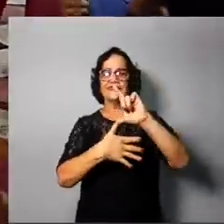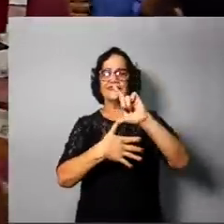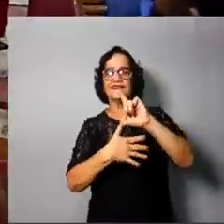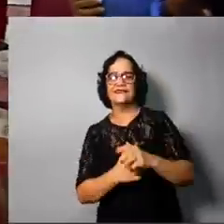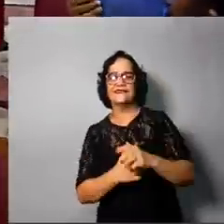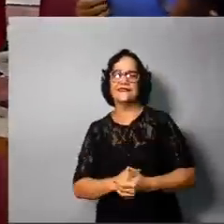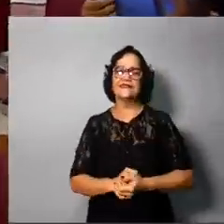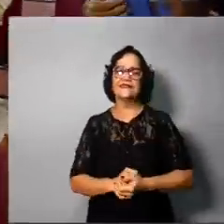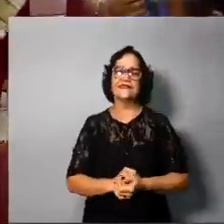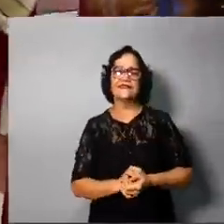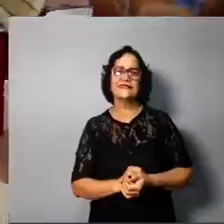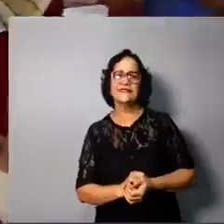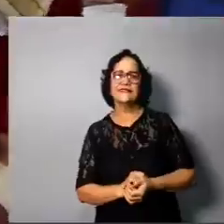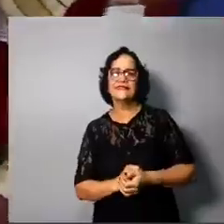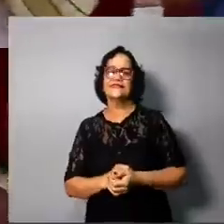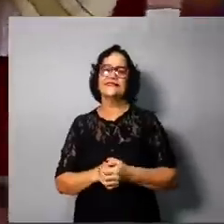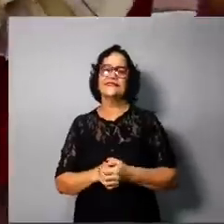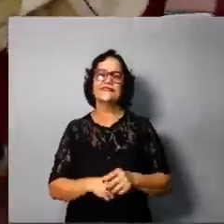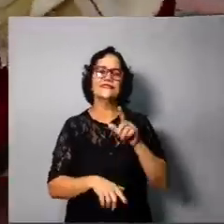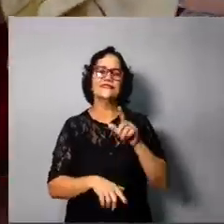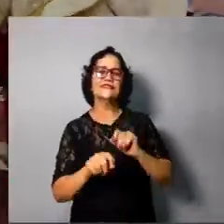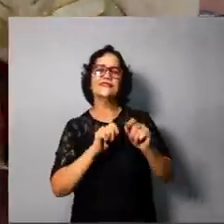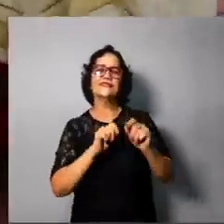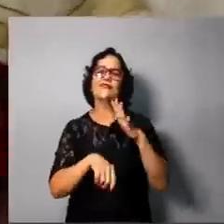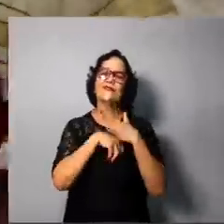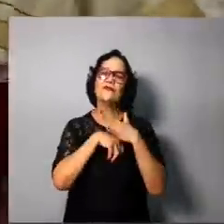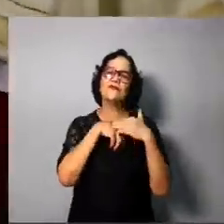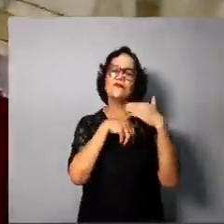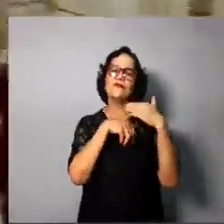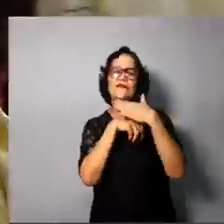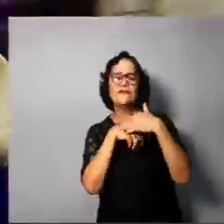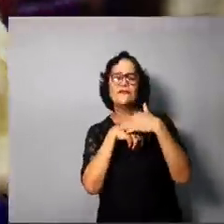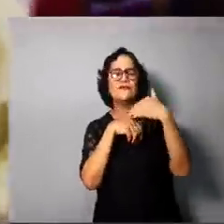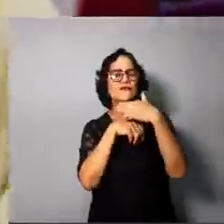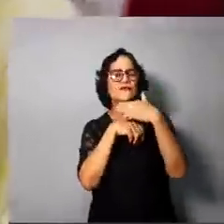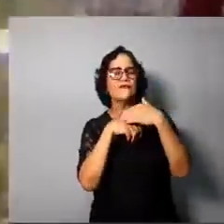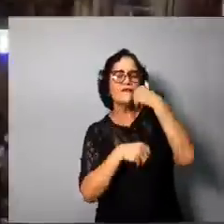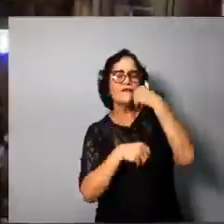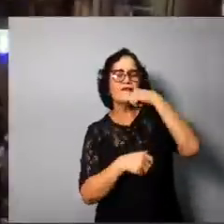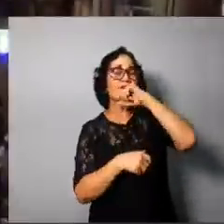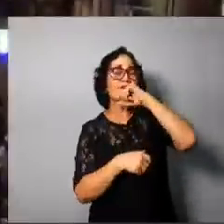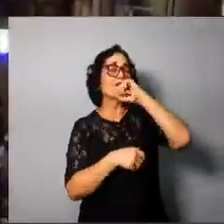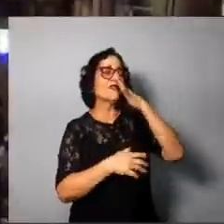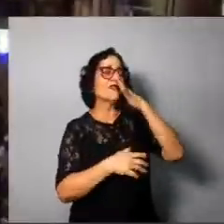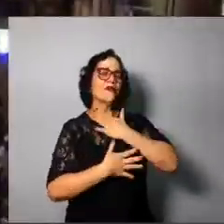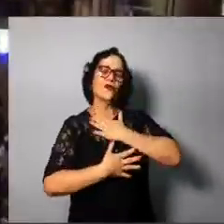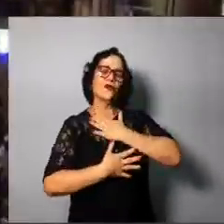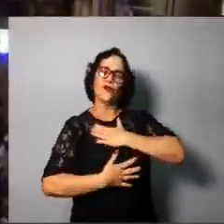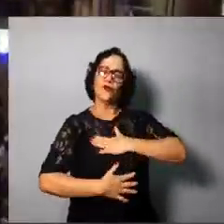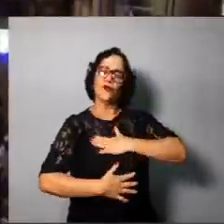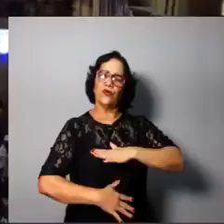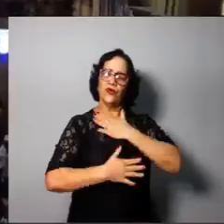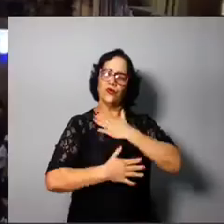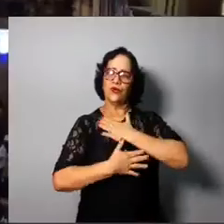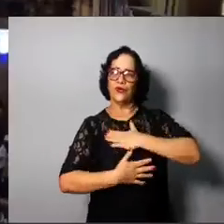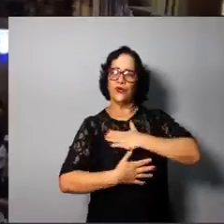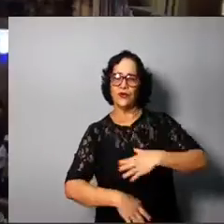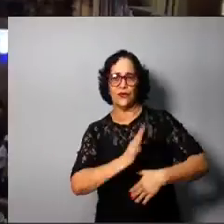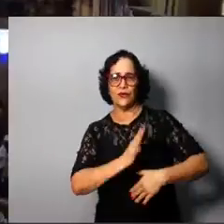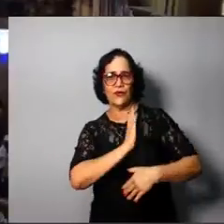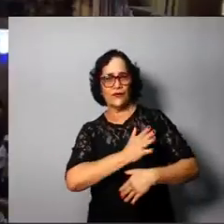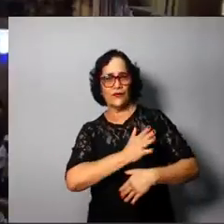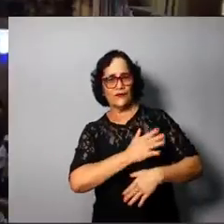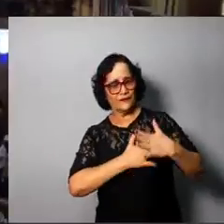Com delicada carícia materna, acalma nossa tempestade. Ensina